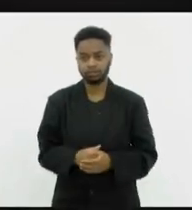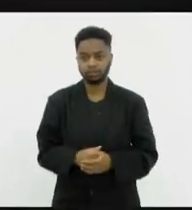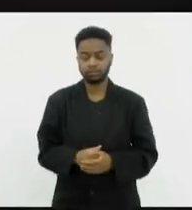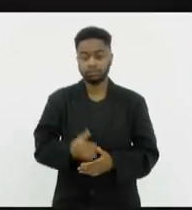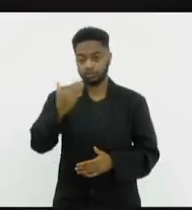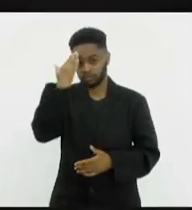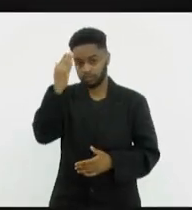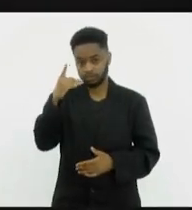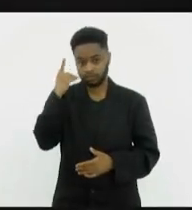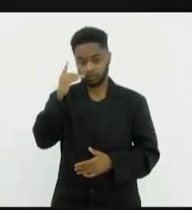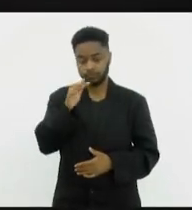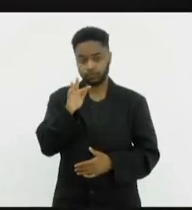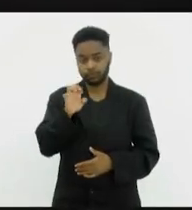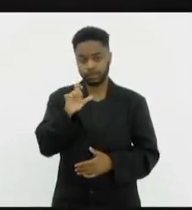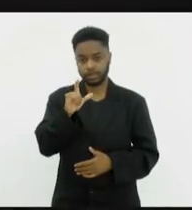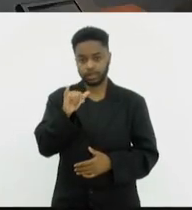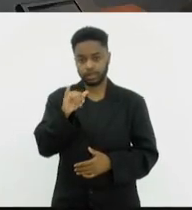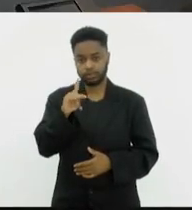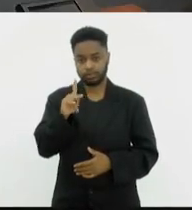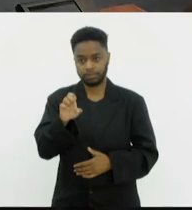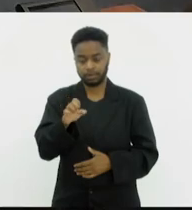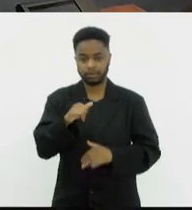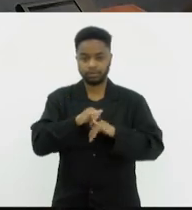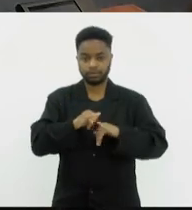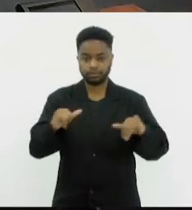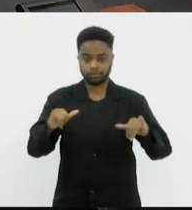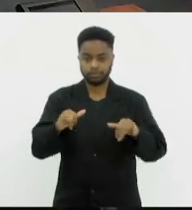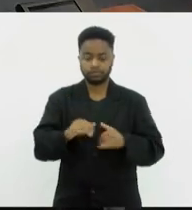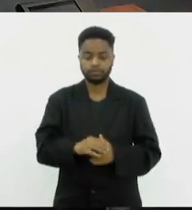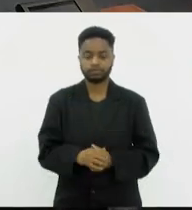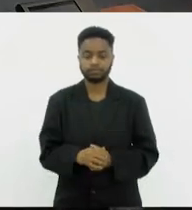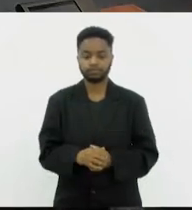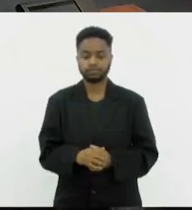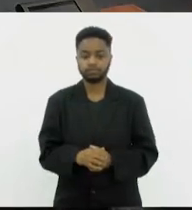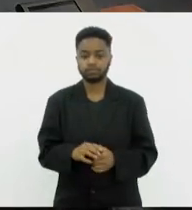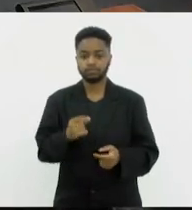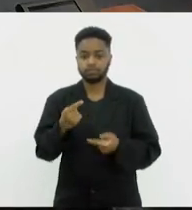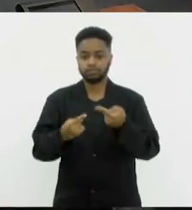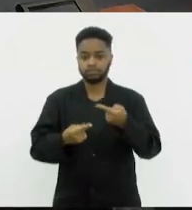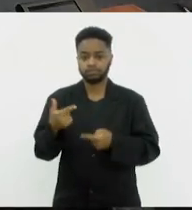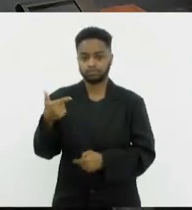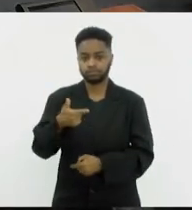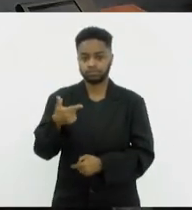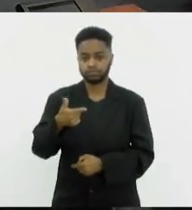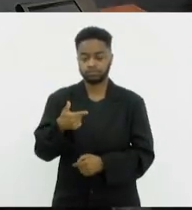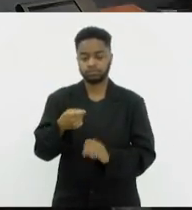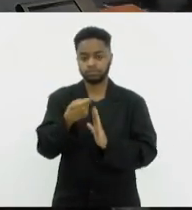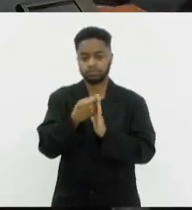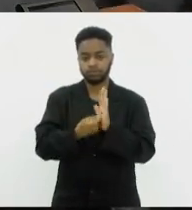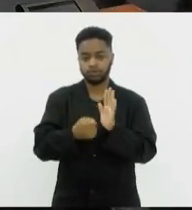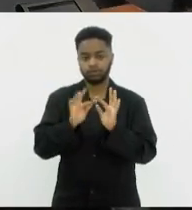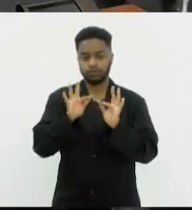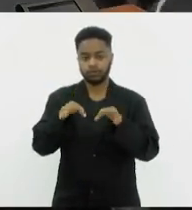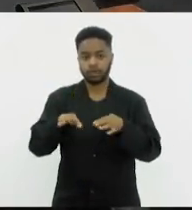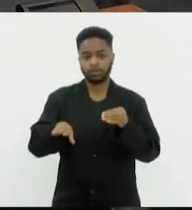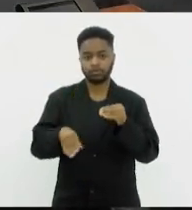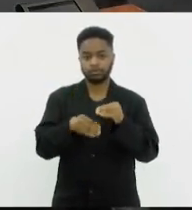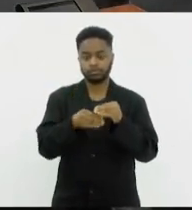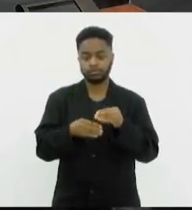Obrigado, deputado Felipe. Anuncio, em tramitação ordinária, em segunda discussão, redação do vencido, assim